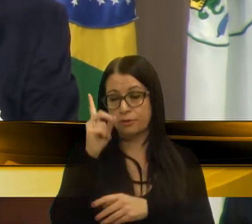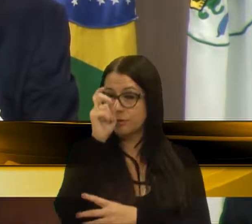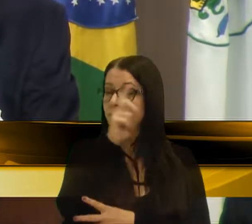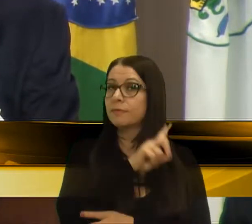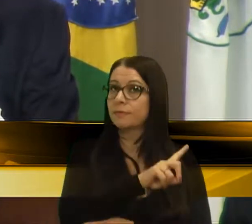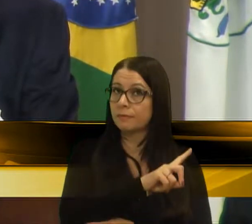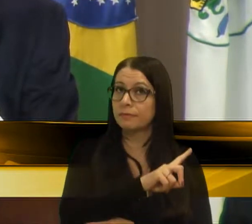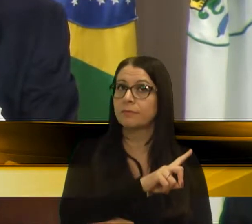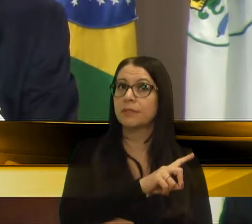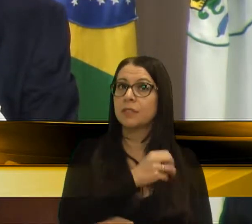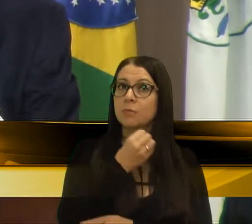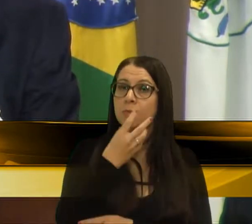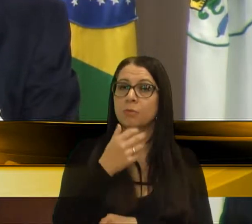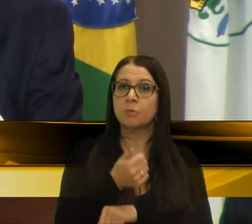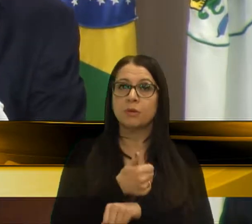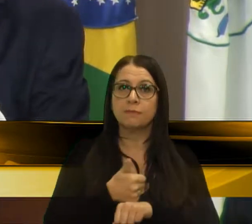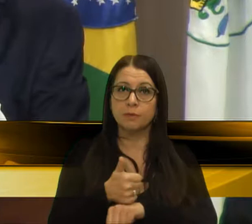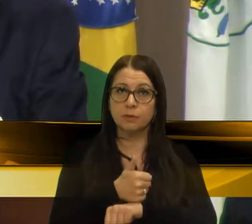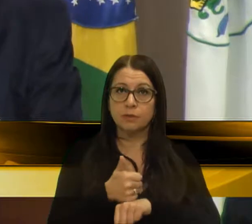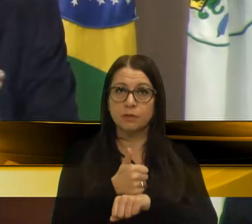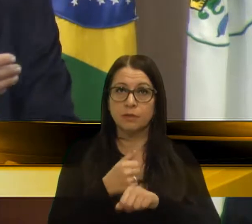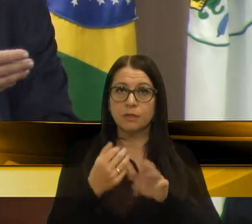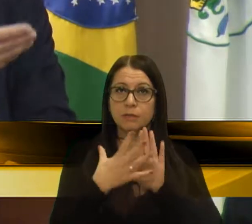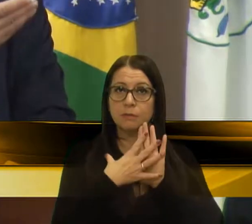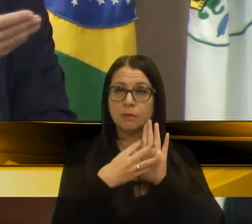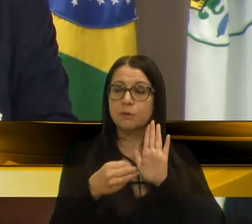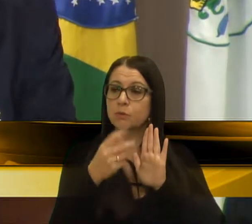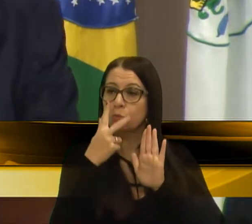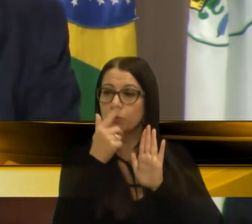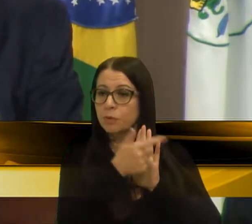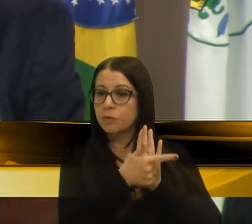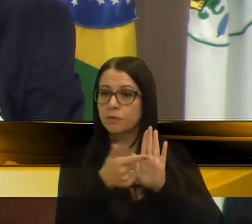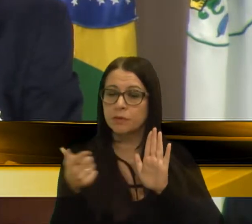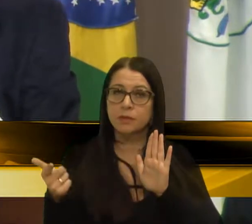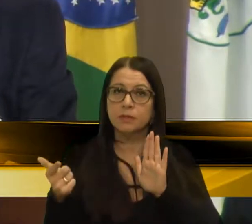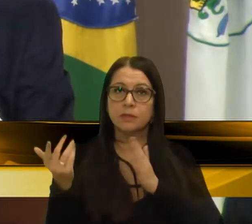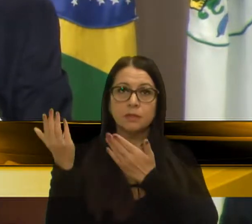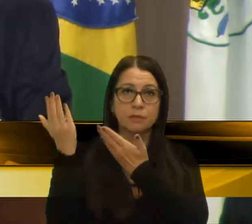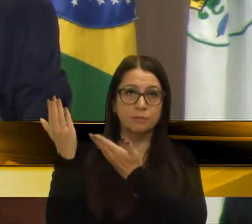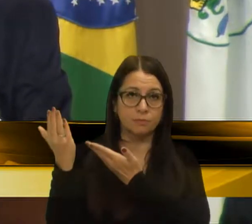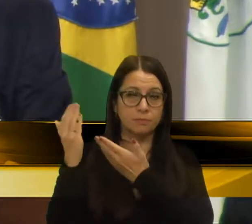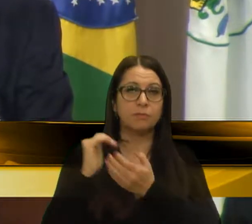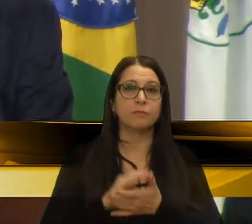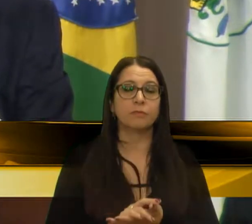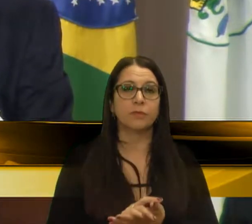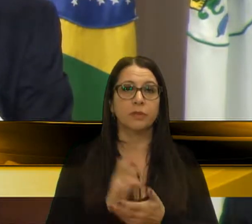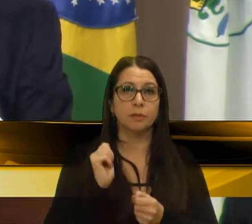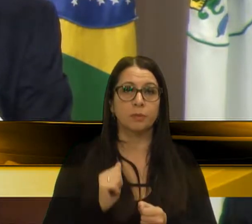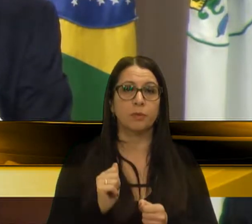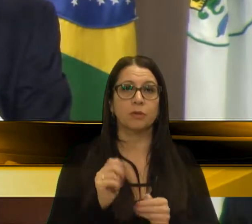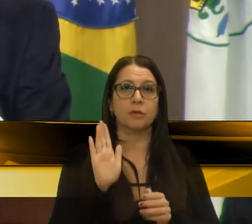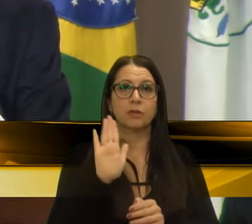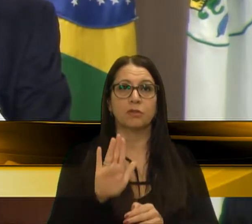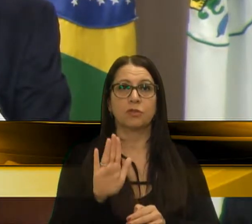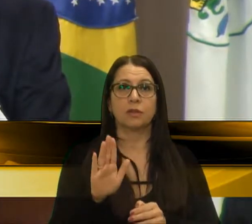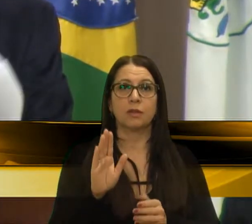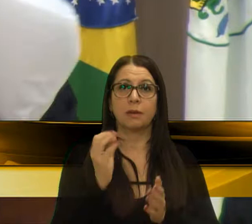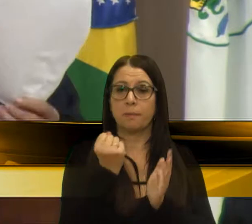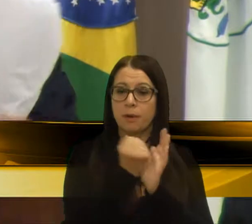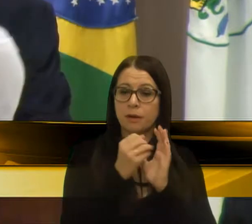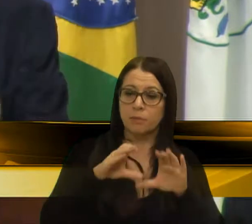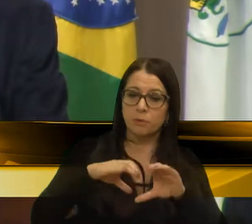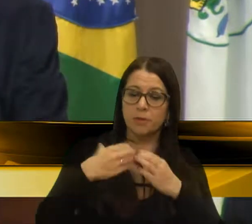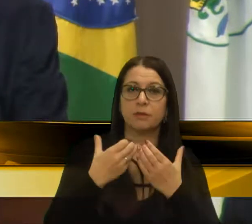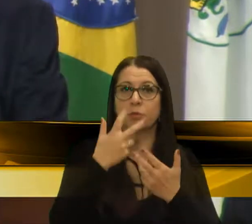que seja uma boa profissional e que se espelhe em pessoas como vocês, homenageados, e que possa deixar para a nossa comunidade